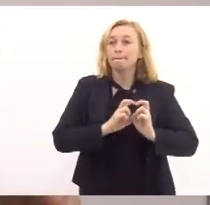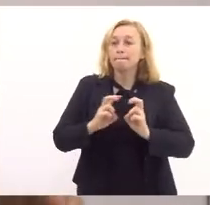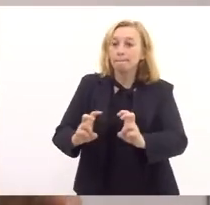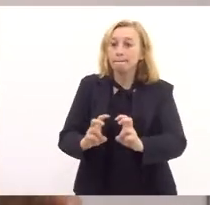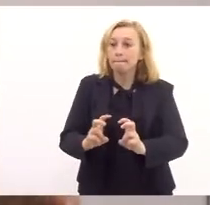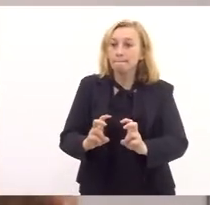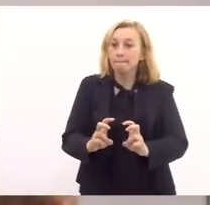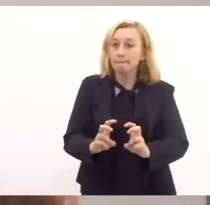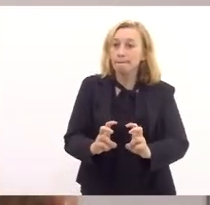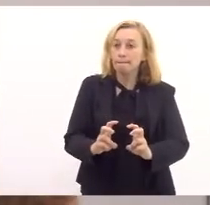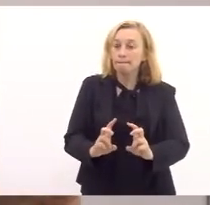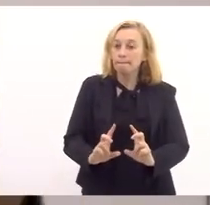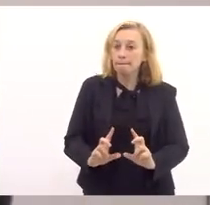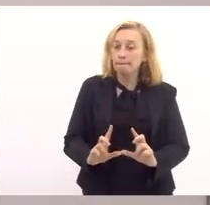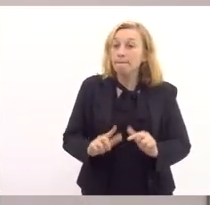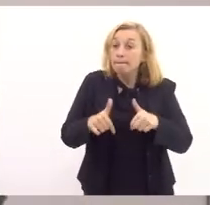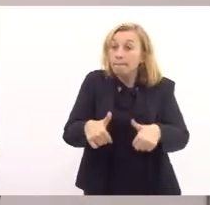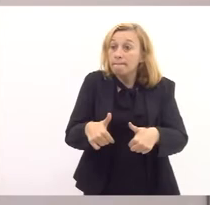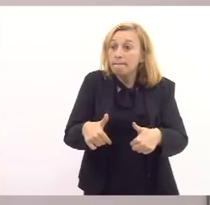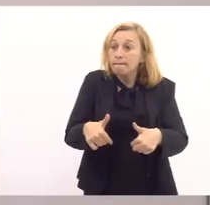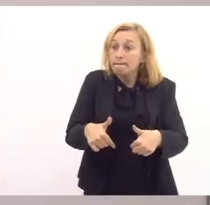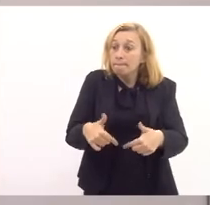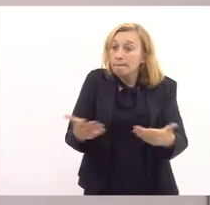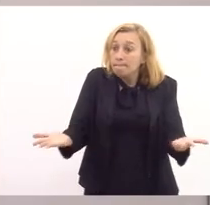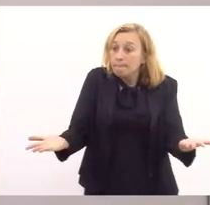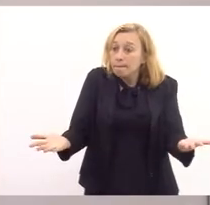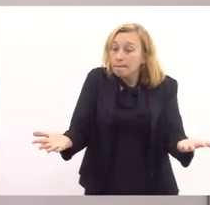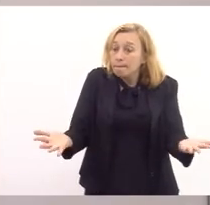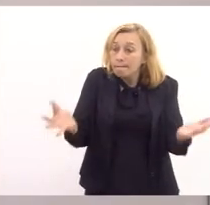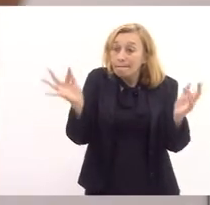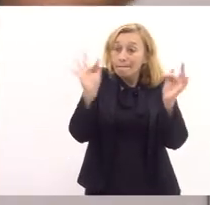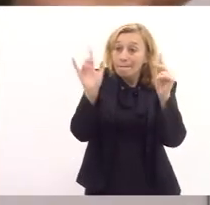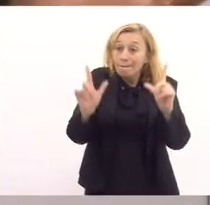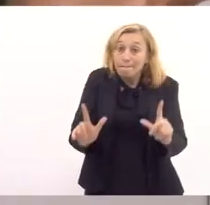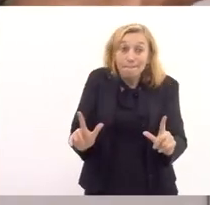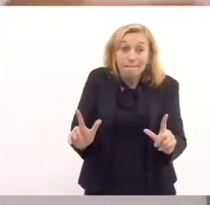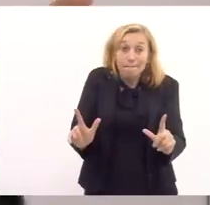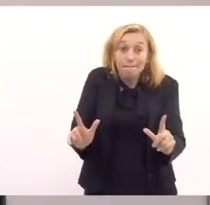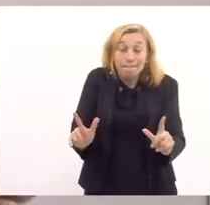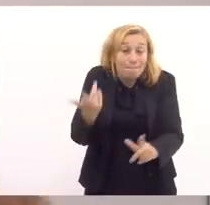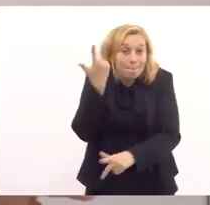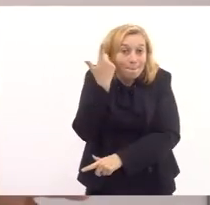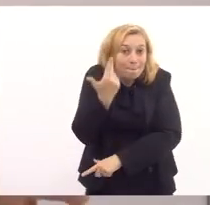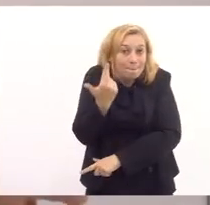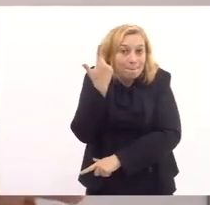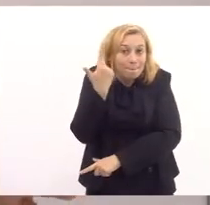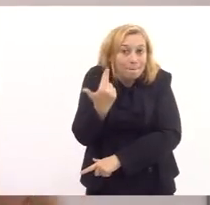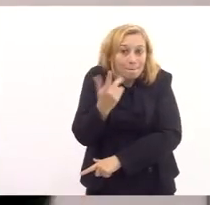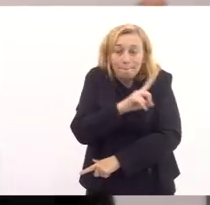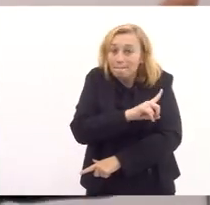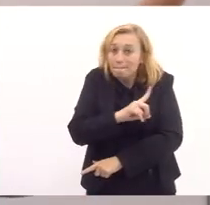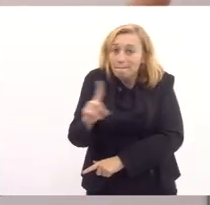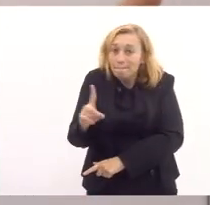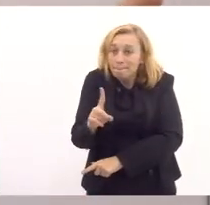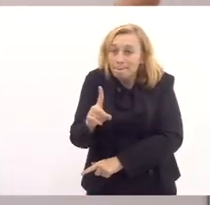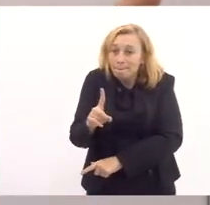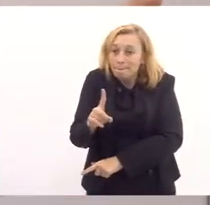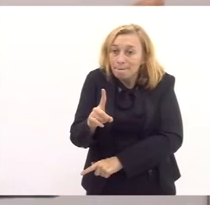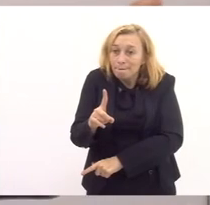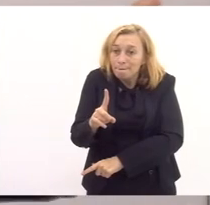funcionou. Foi motivo de felicidade. Porque o normal